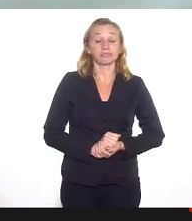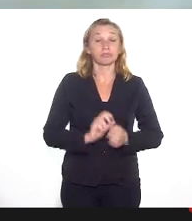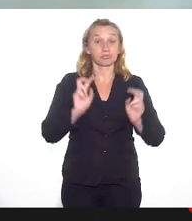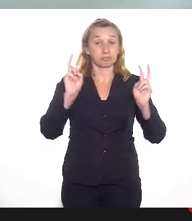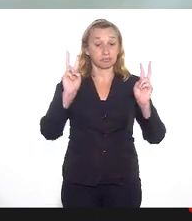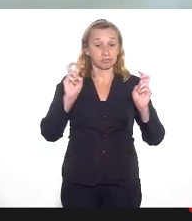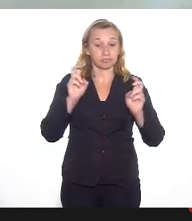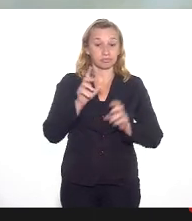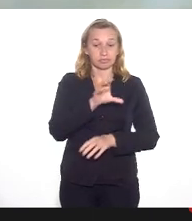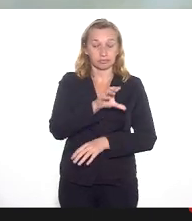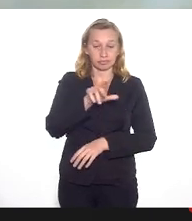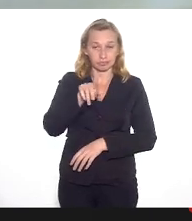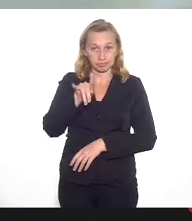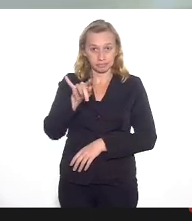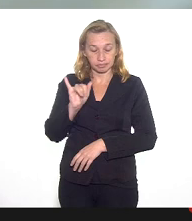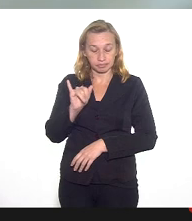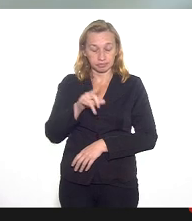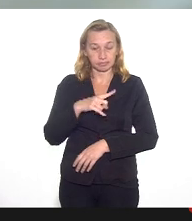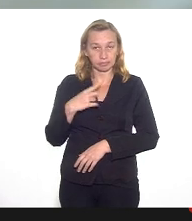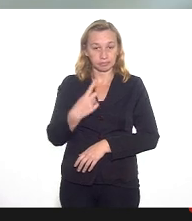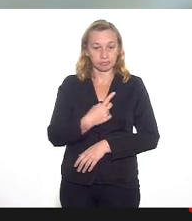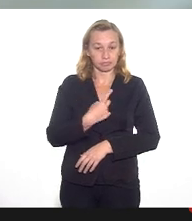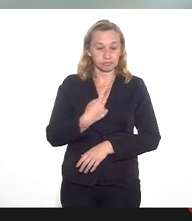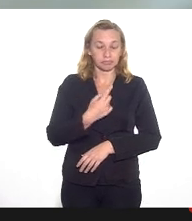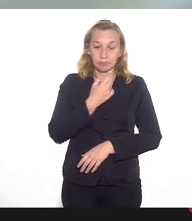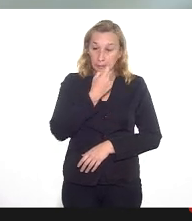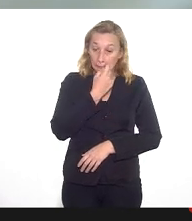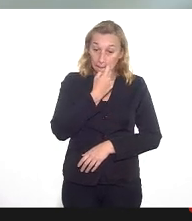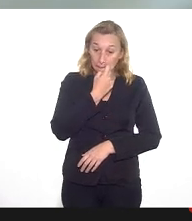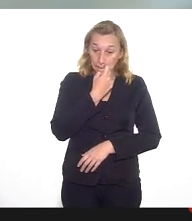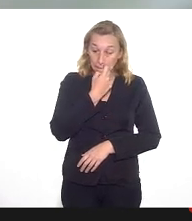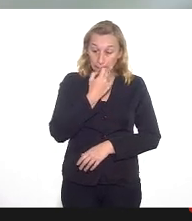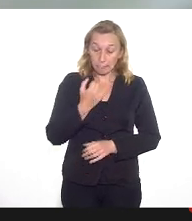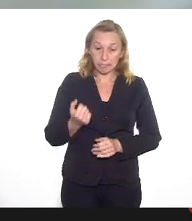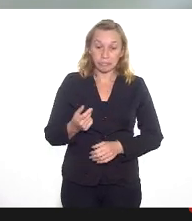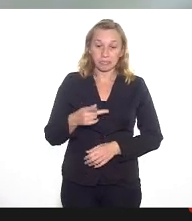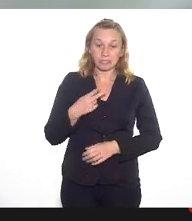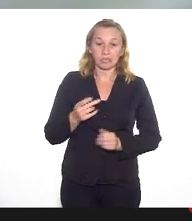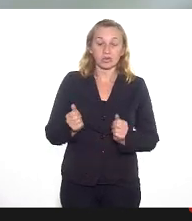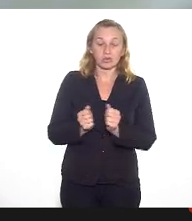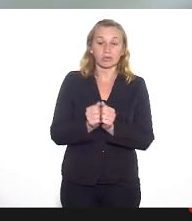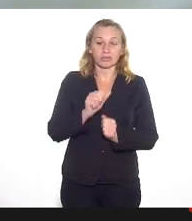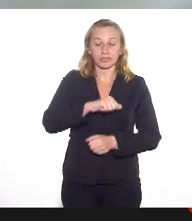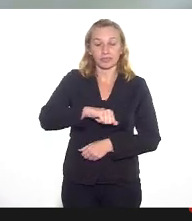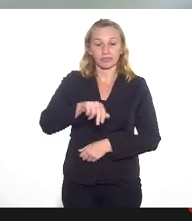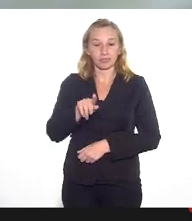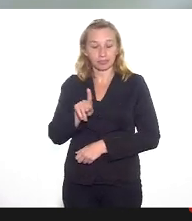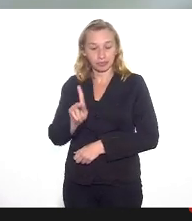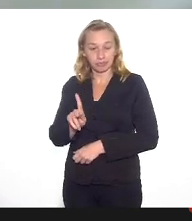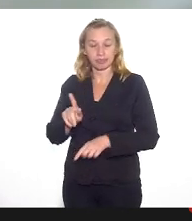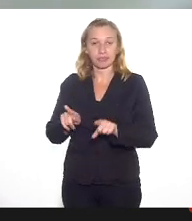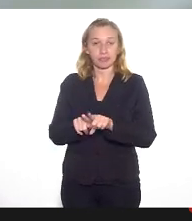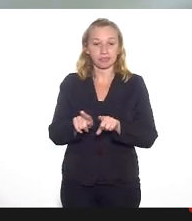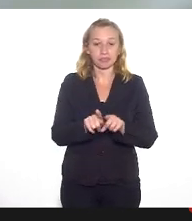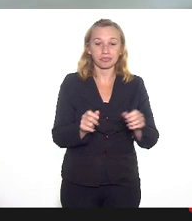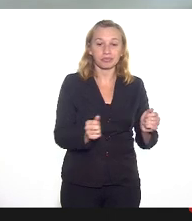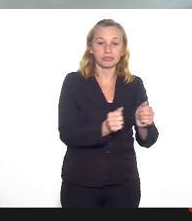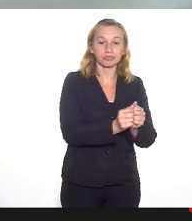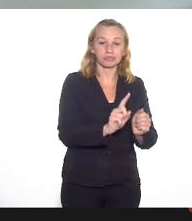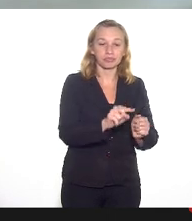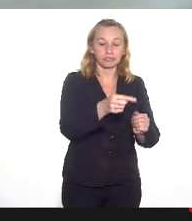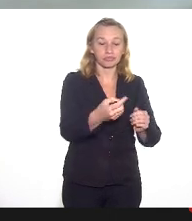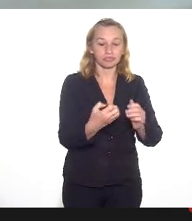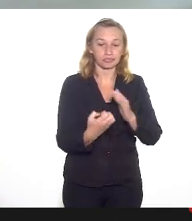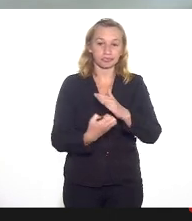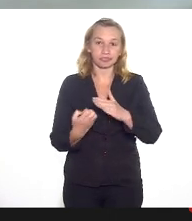à CPI, para a gente levantar não só junto à ANP, como também junto às